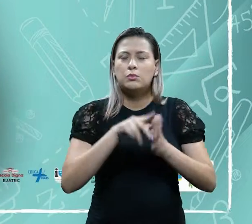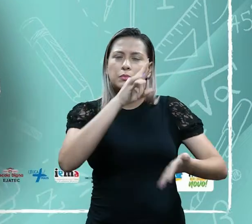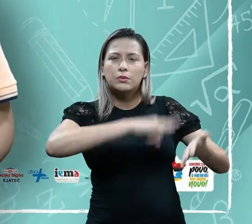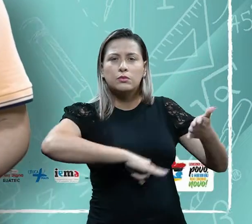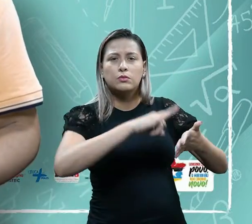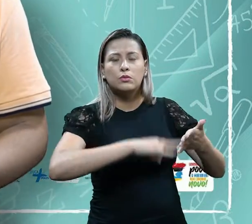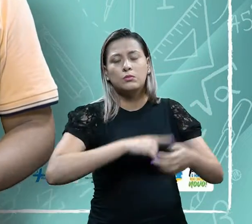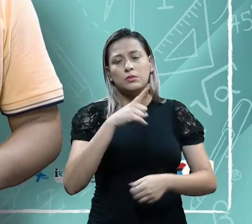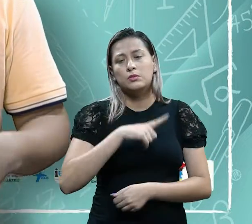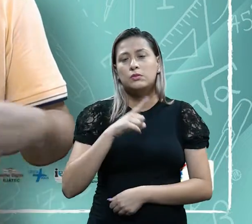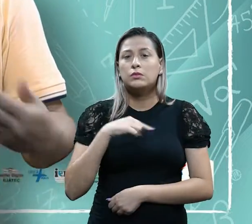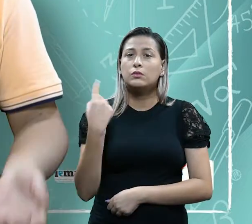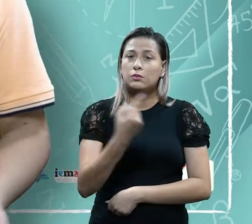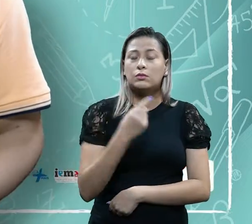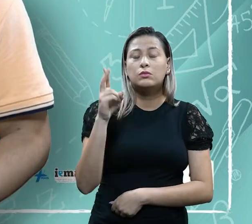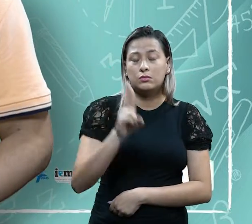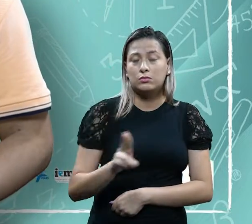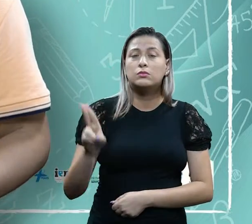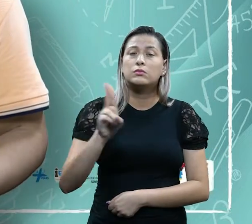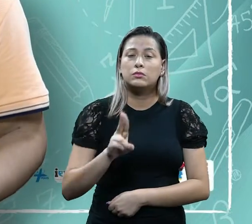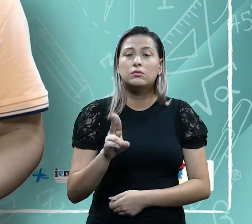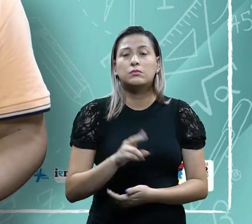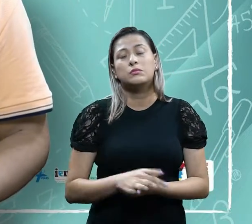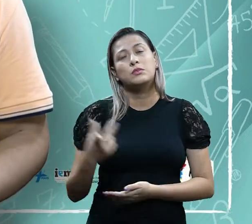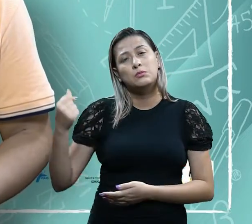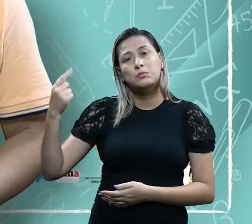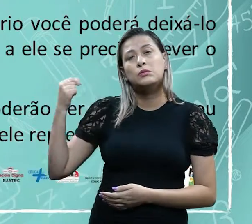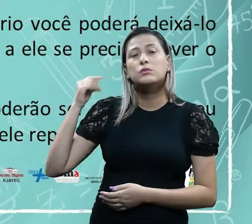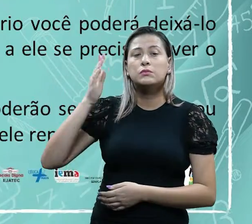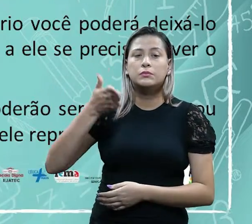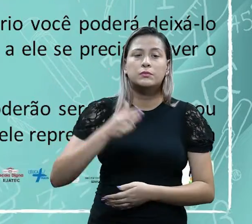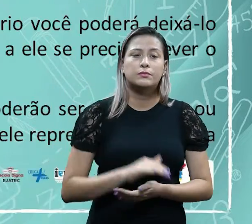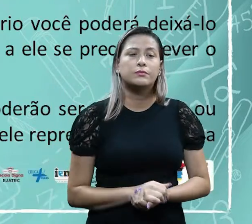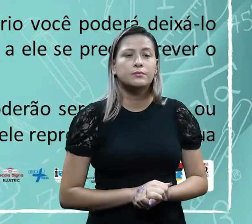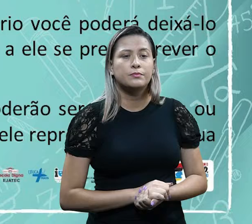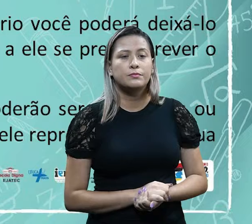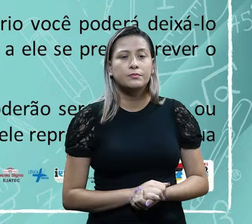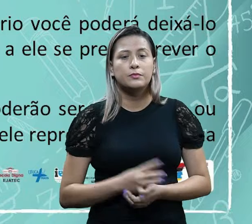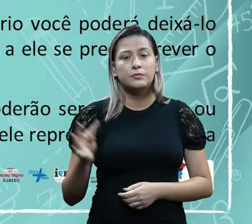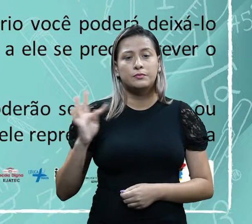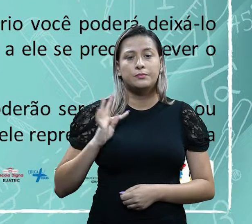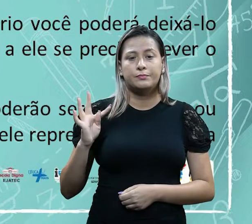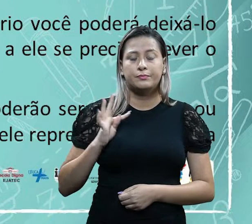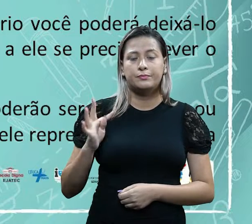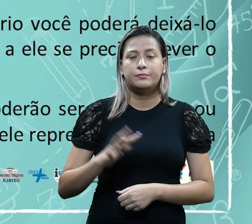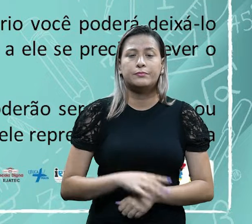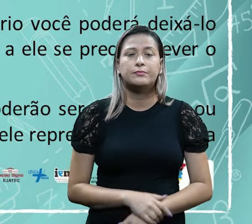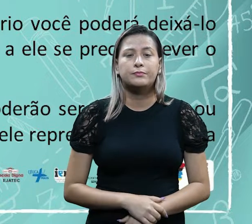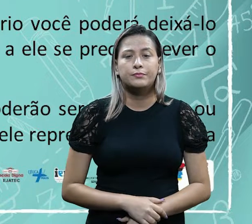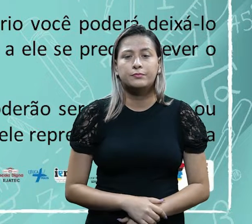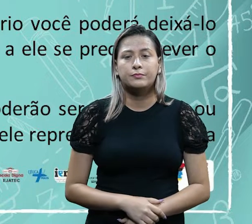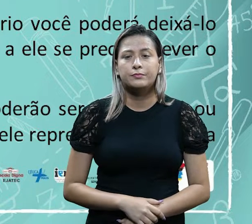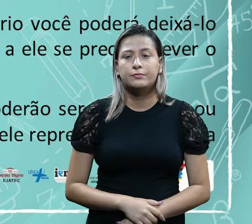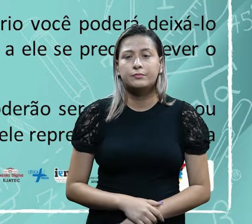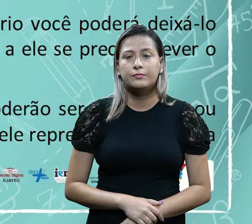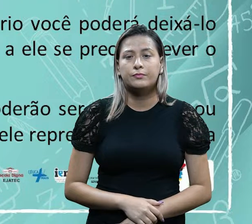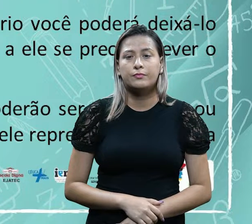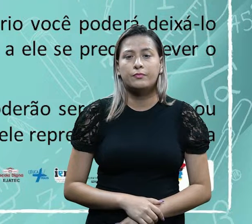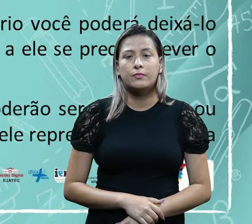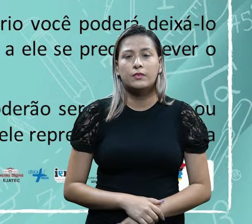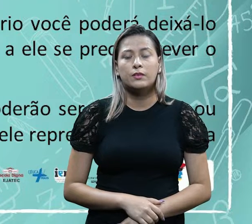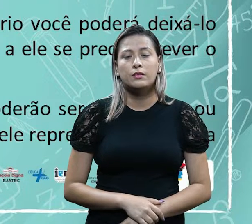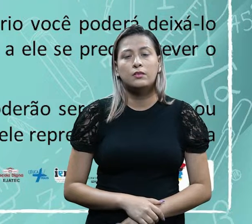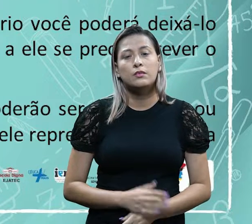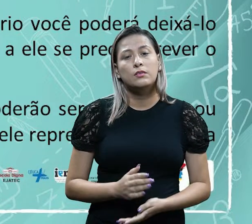podemos empregá-la. Na verdade, ela já é empregada há muito tempo. Bom, essa técnica, ela justamente vai me permitir